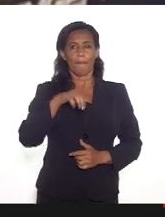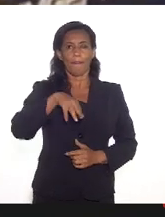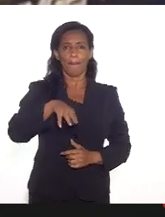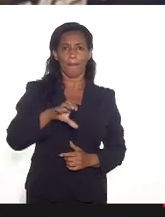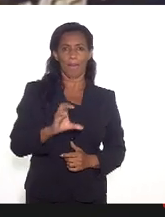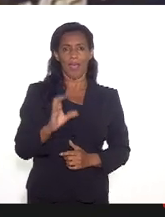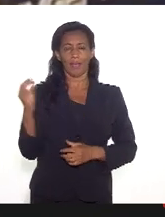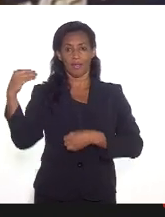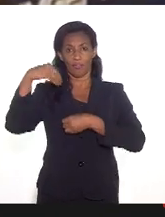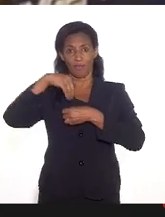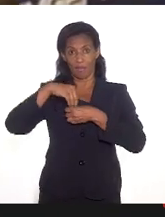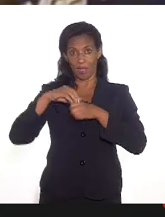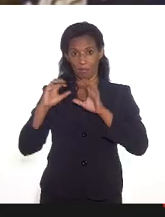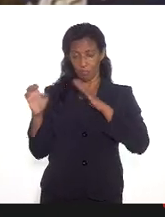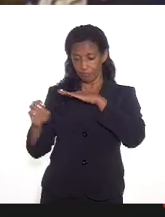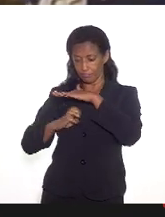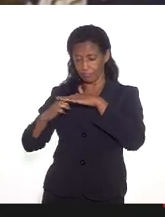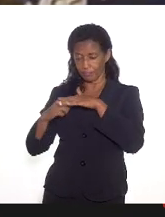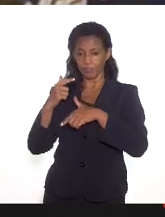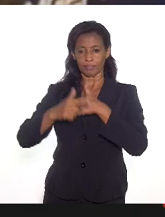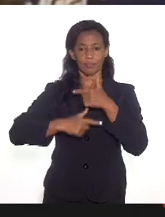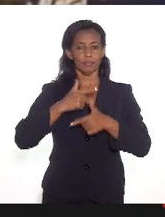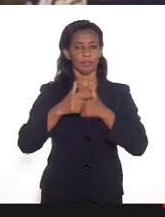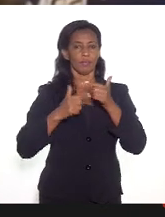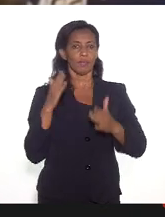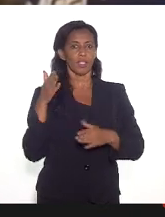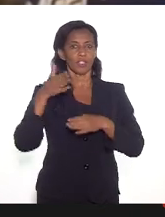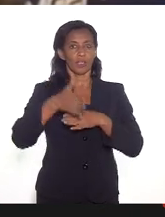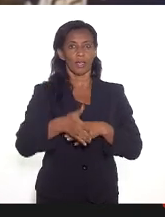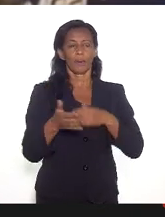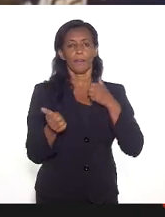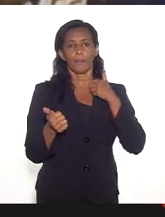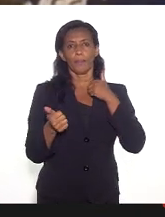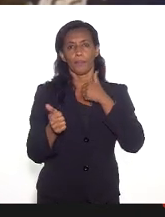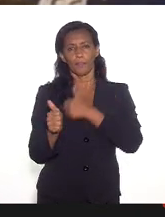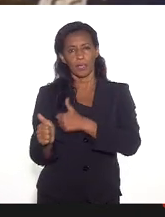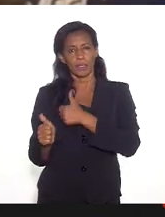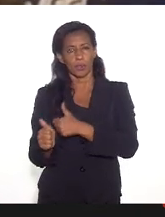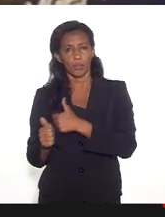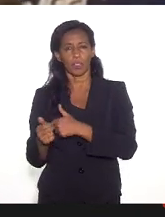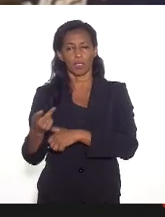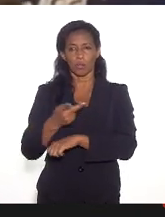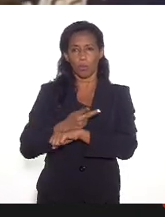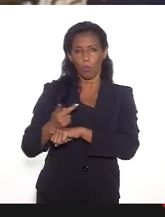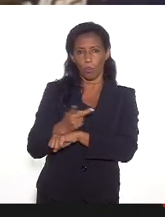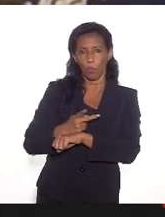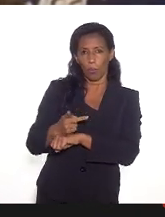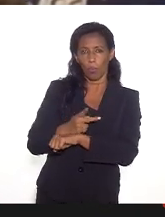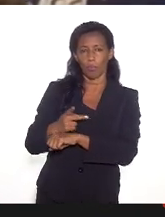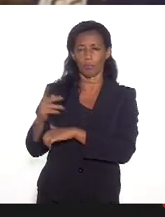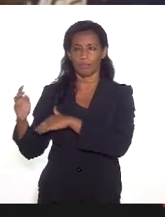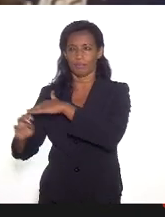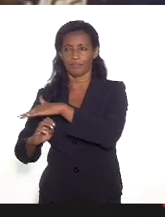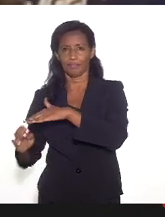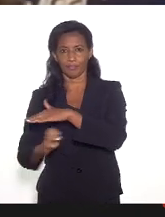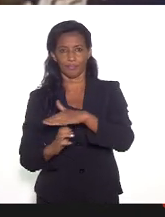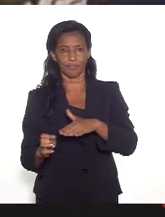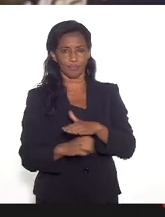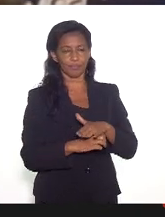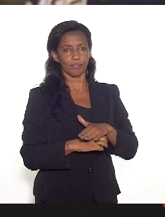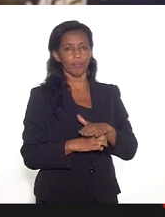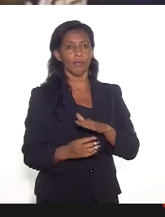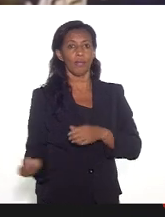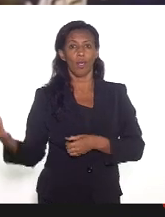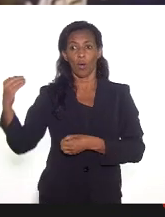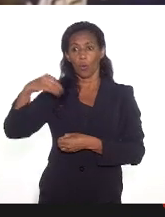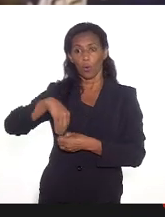para dentro do cluster e trabalha diretamente pressionando, buscando negócio, buscando os fornecedores, colocar os